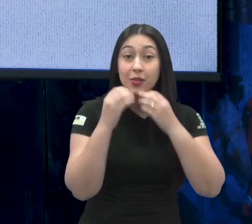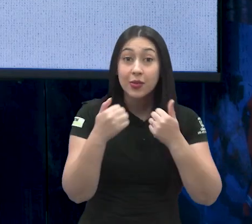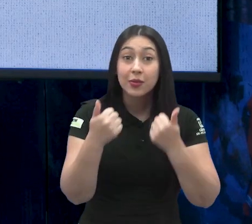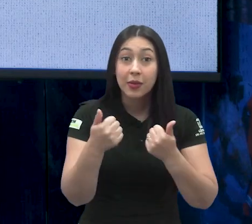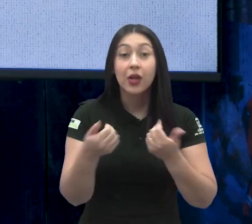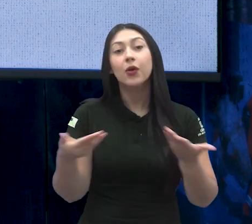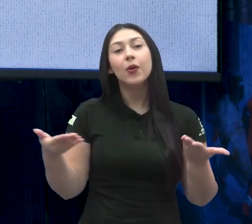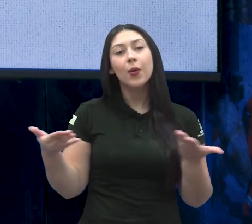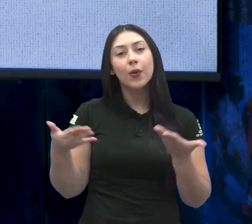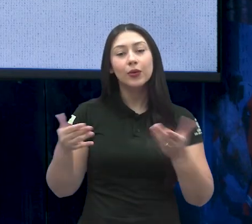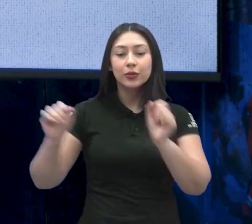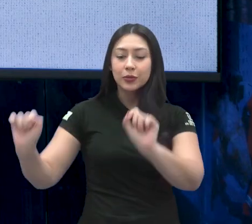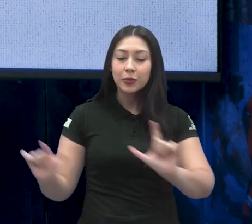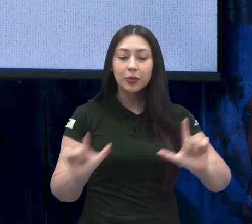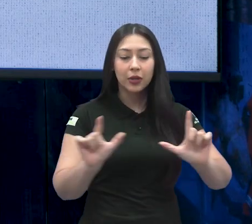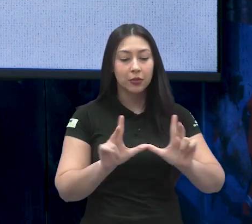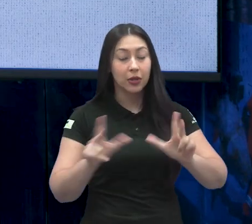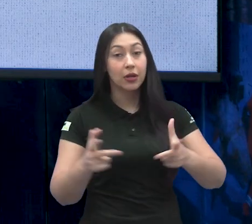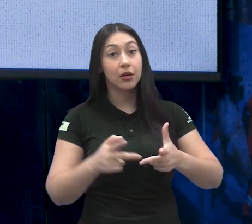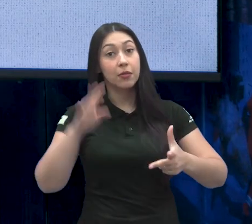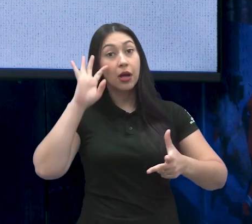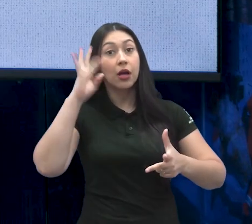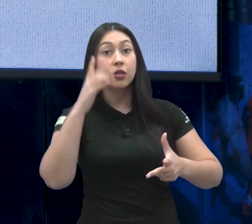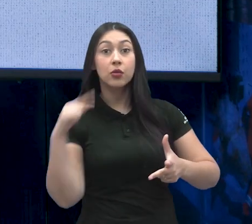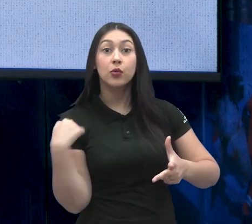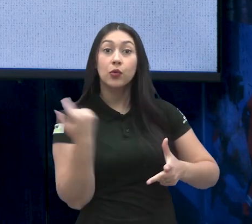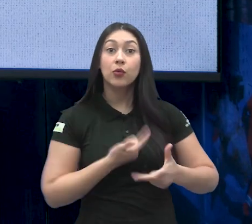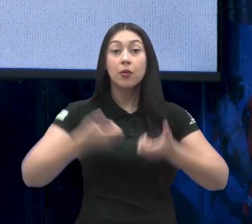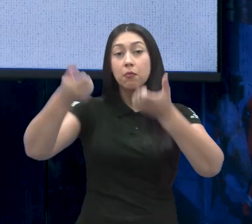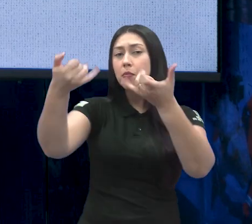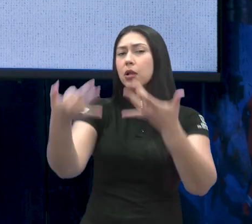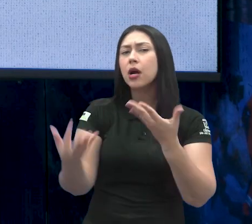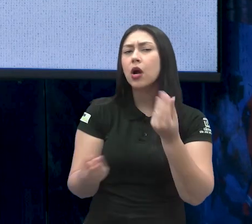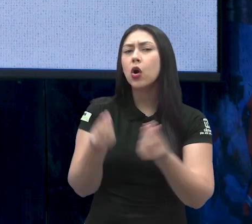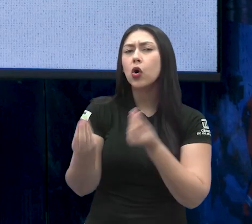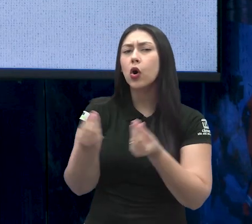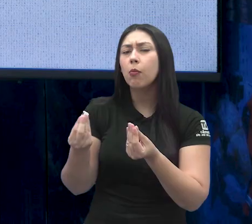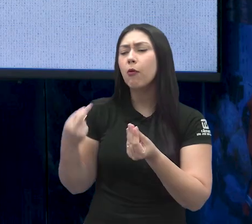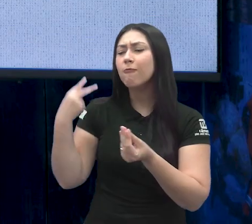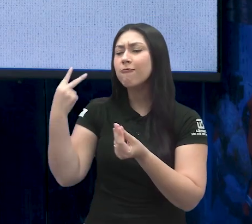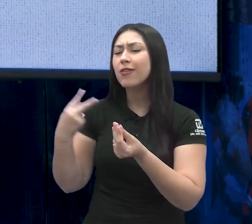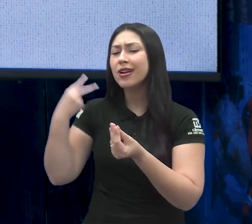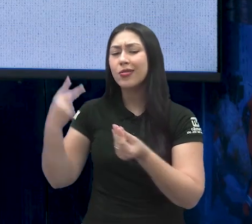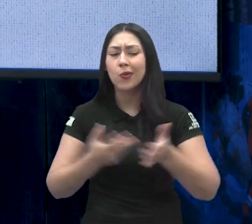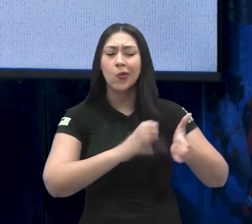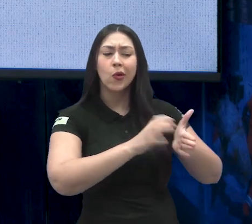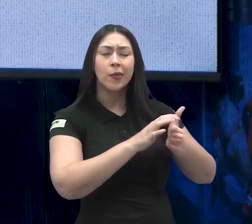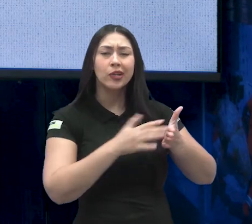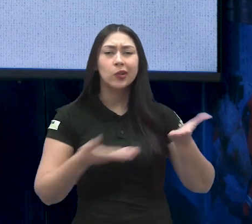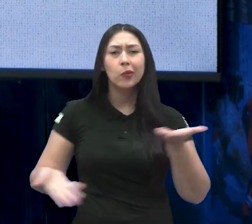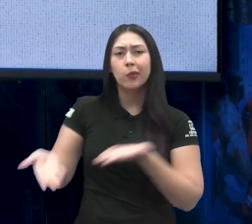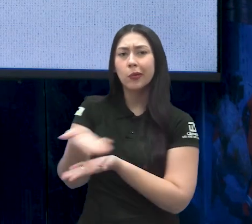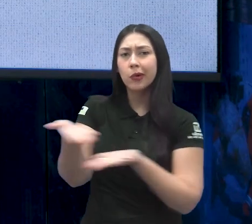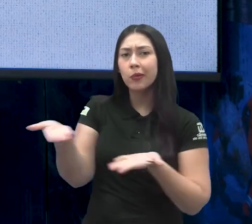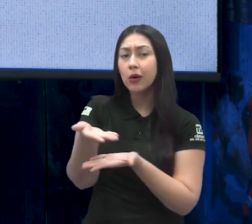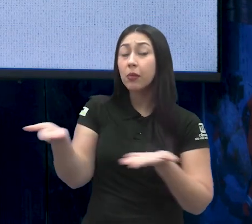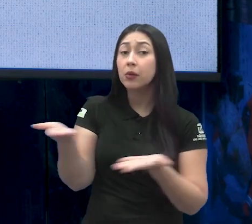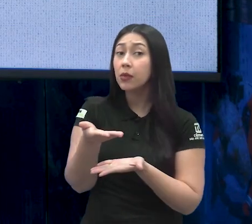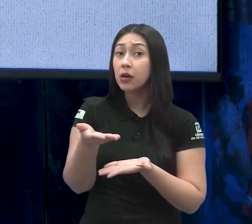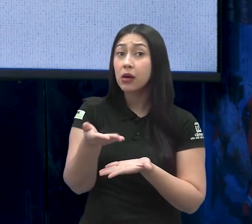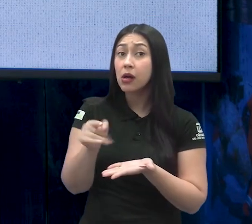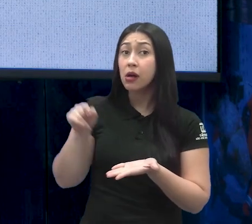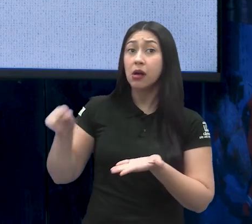Olá, tudo bem? Nesta edição do Ação Parlamentar, vamos explicar qual a relação entre vereador e partido, quais